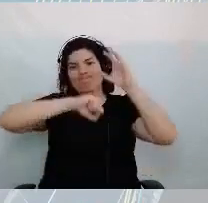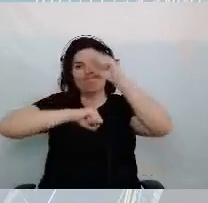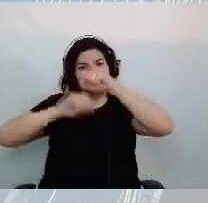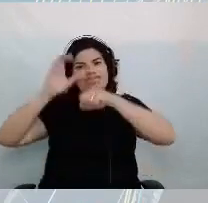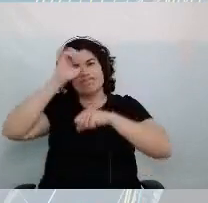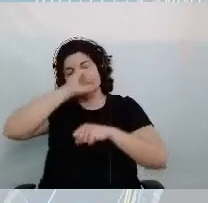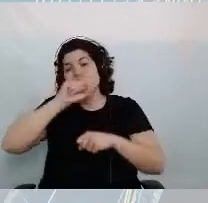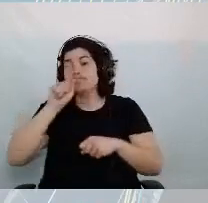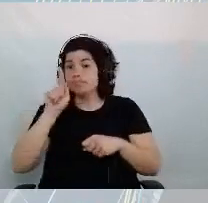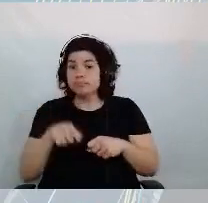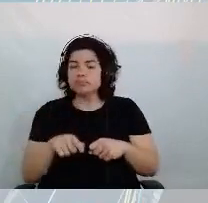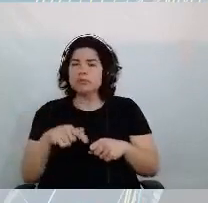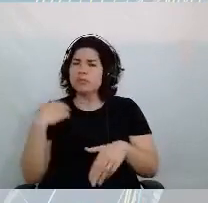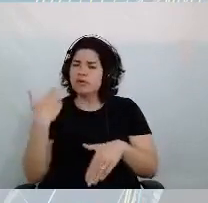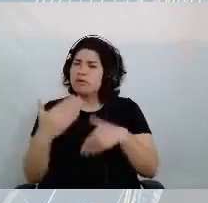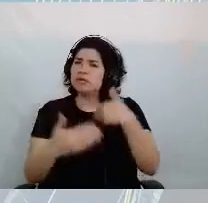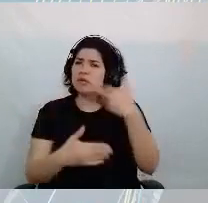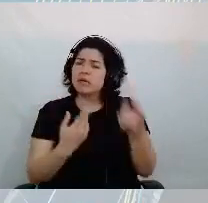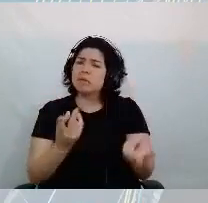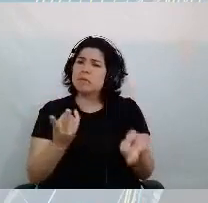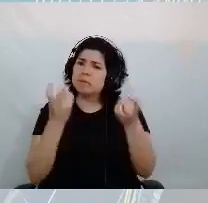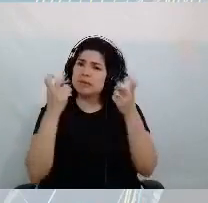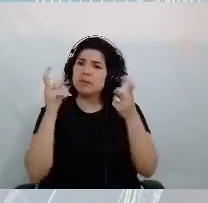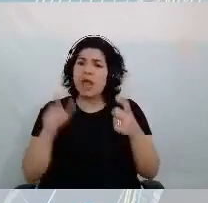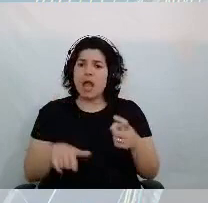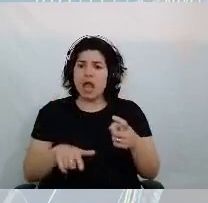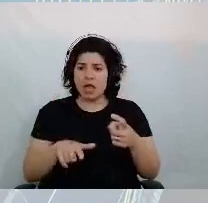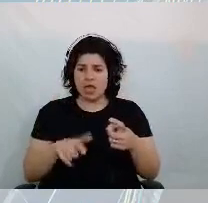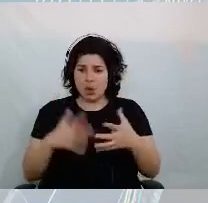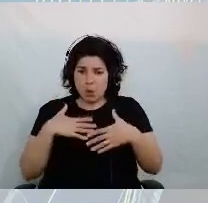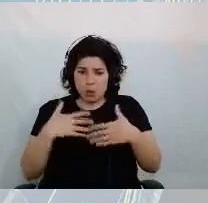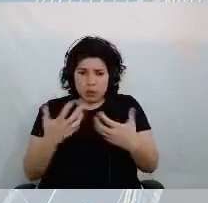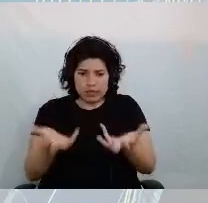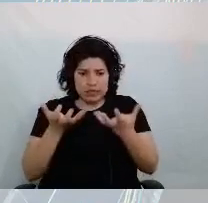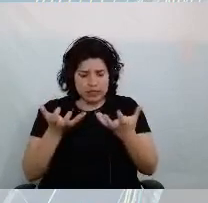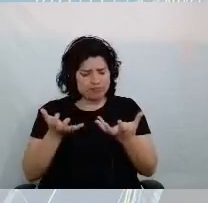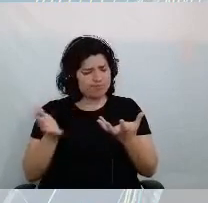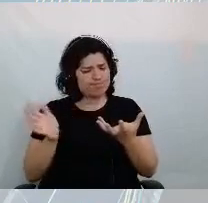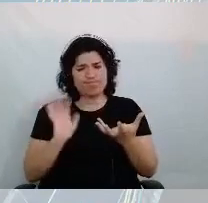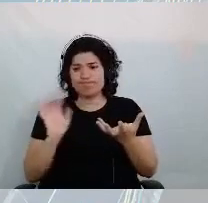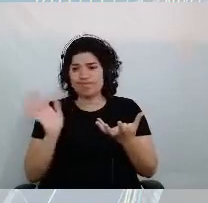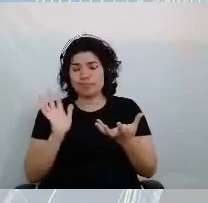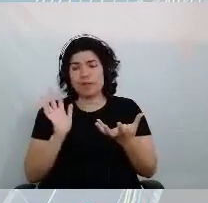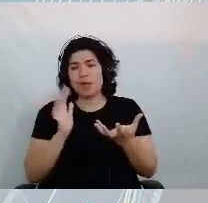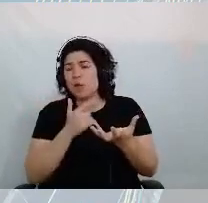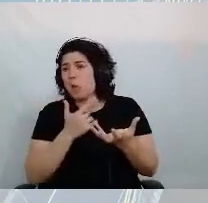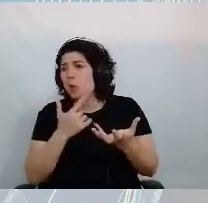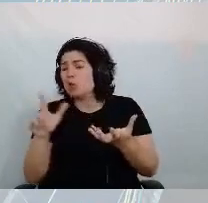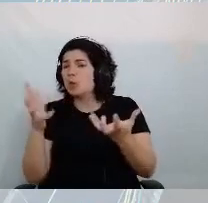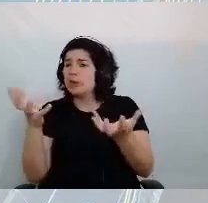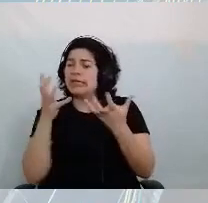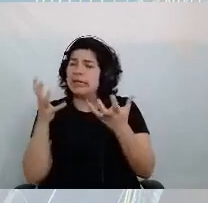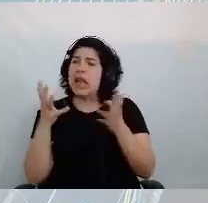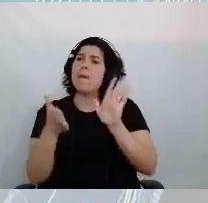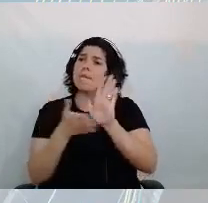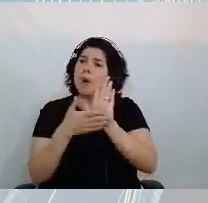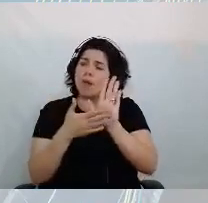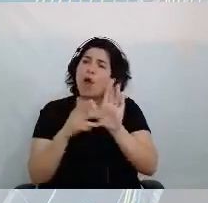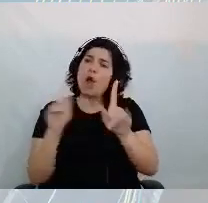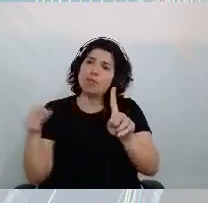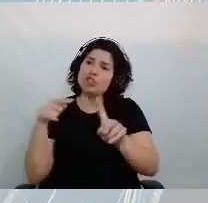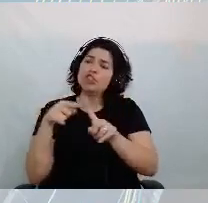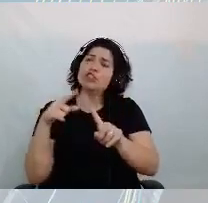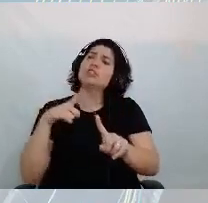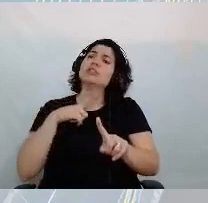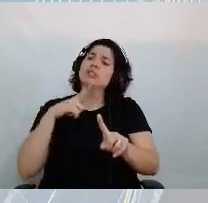fui notando que esse não era o caminho que eu queria traçar. Eu queria traçar um caminho com mais propósito, com motivos realmente